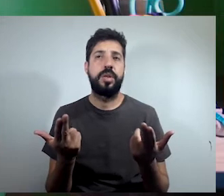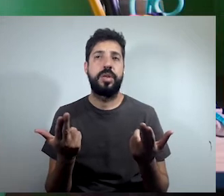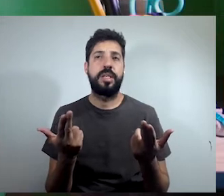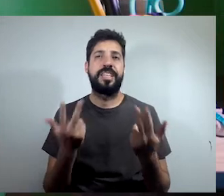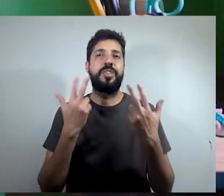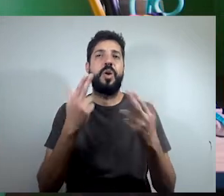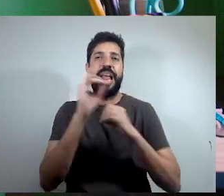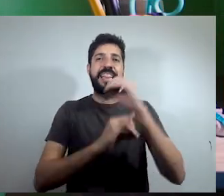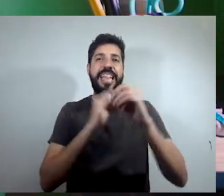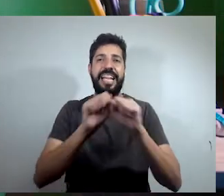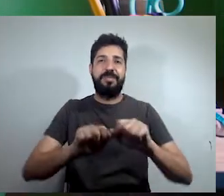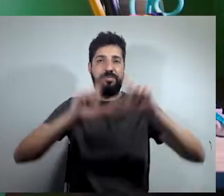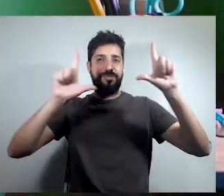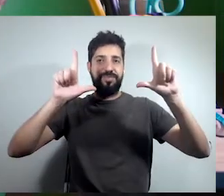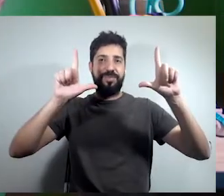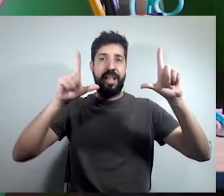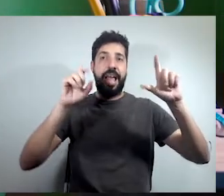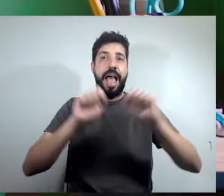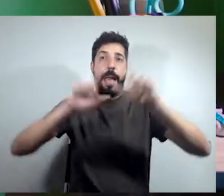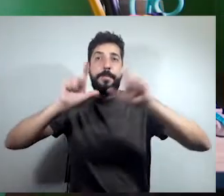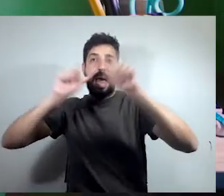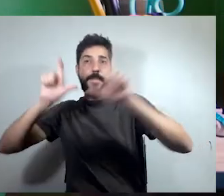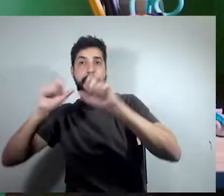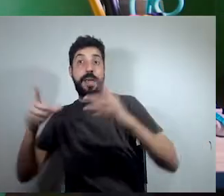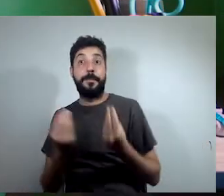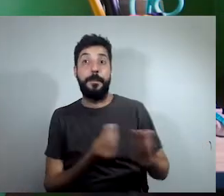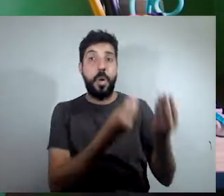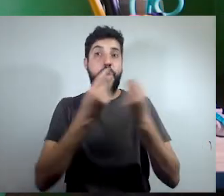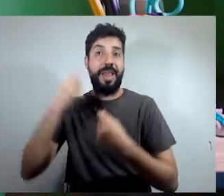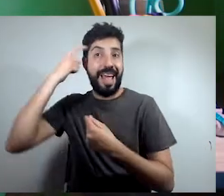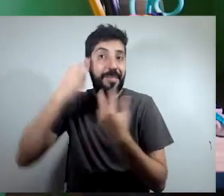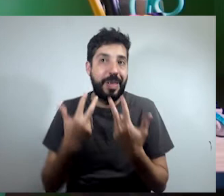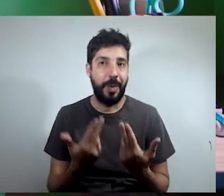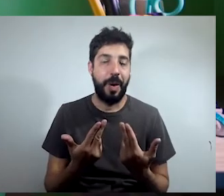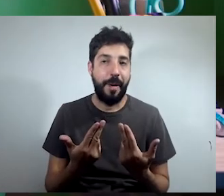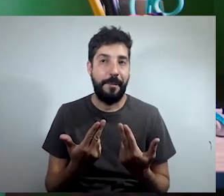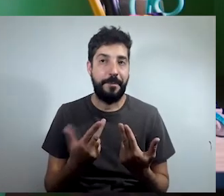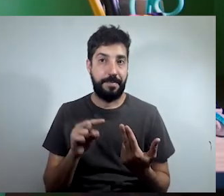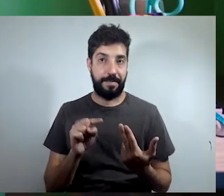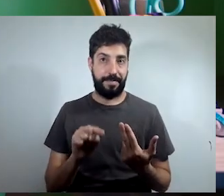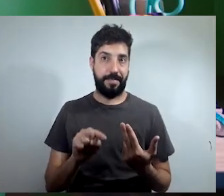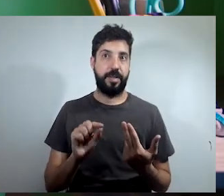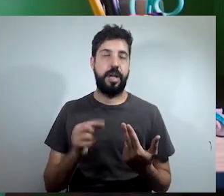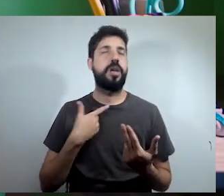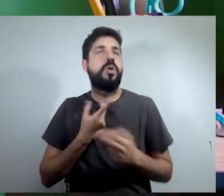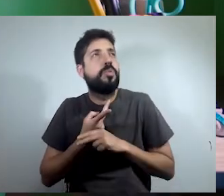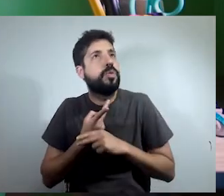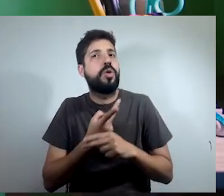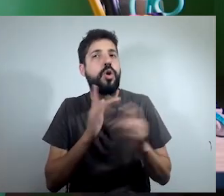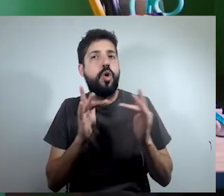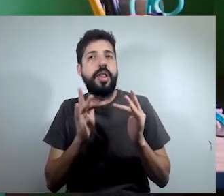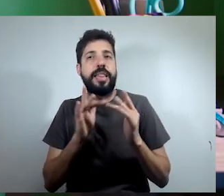navegador de internet com várias abas abertas ao mesmo tempo. E para isso, eu busco o contato